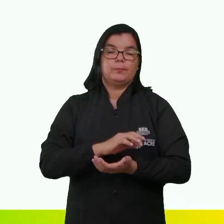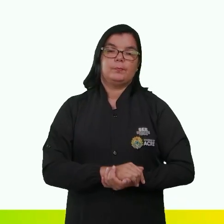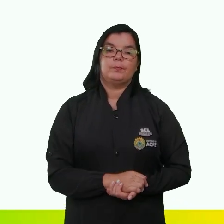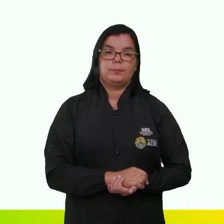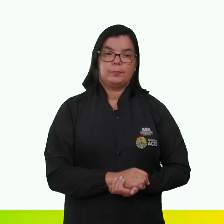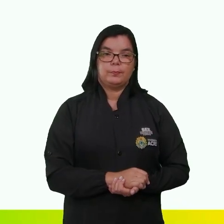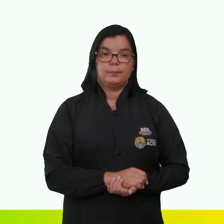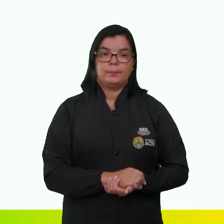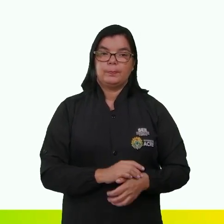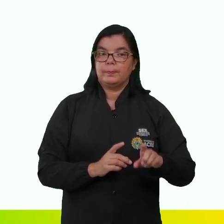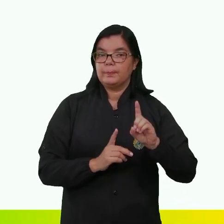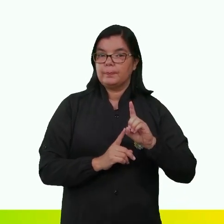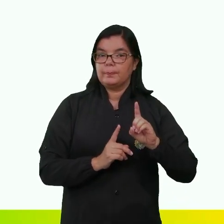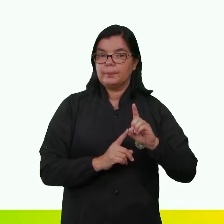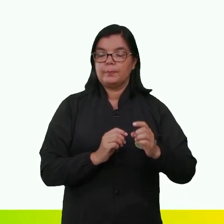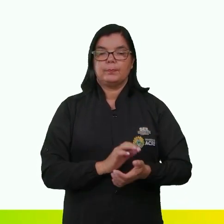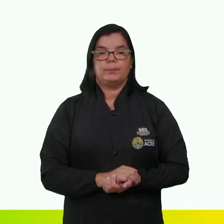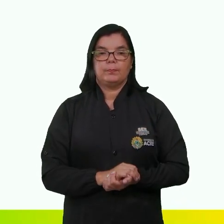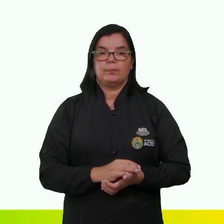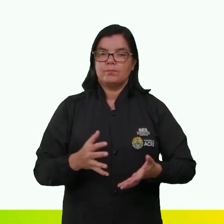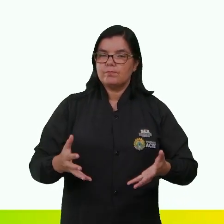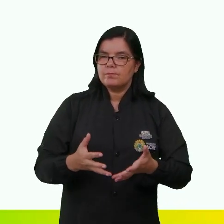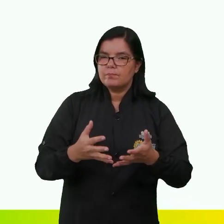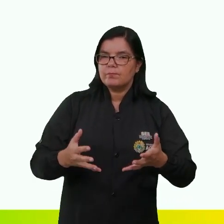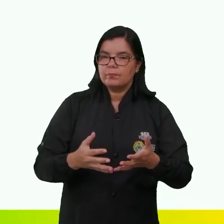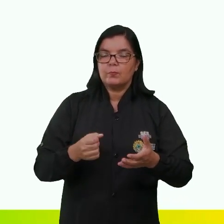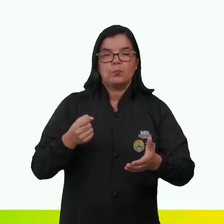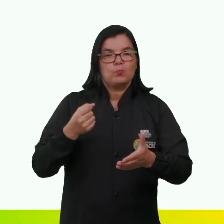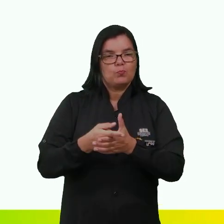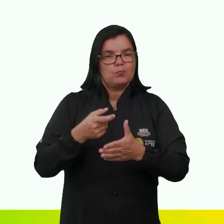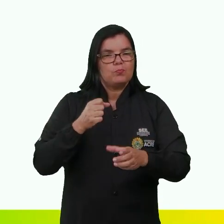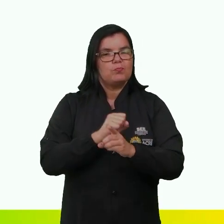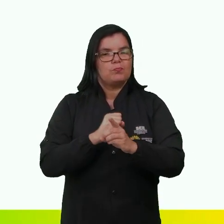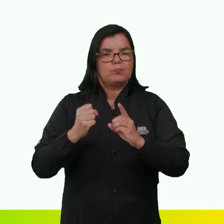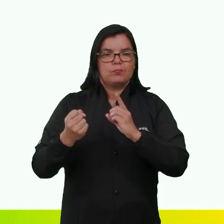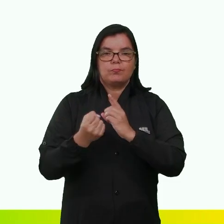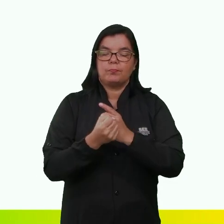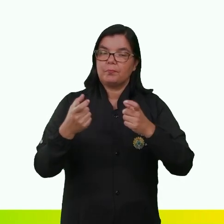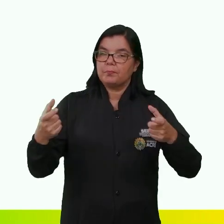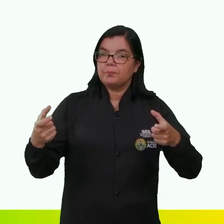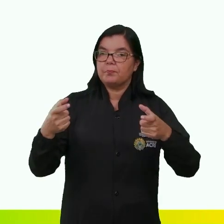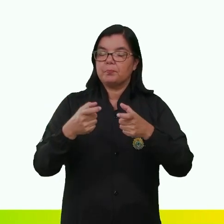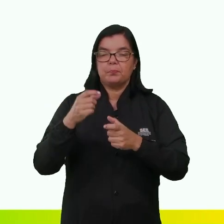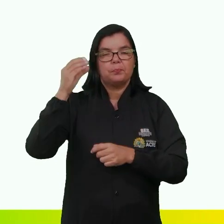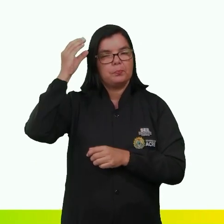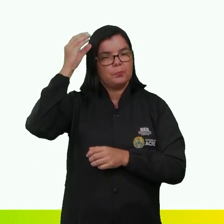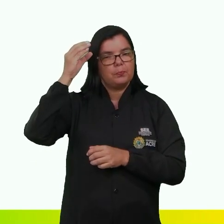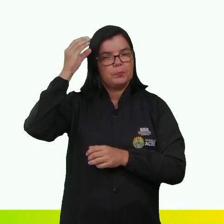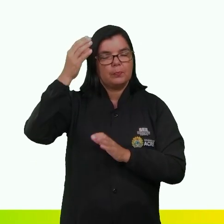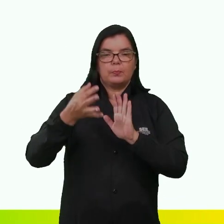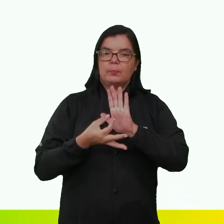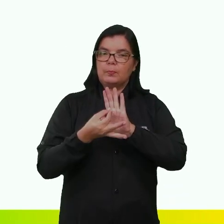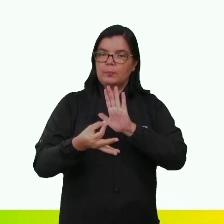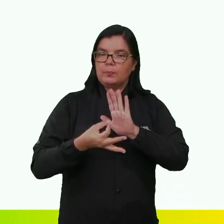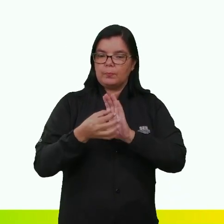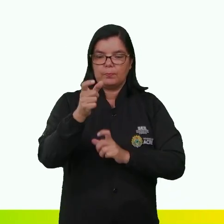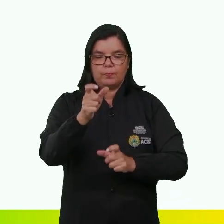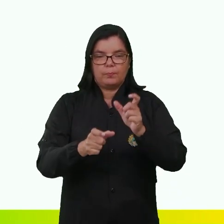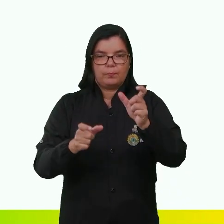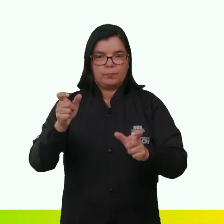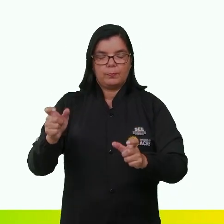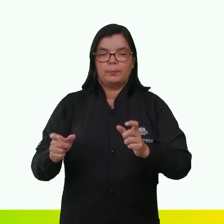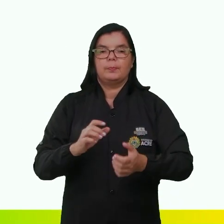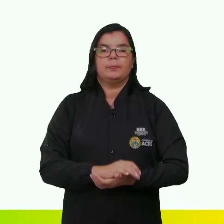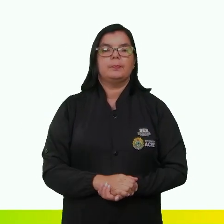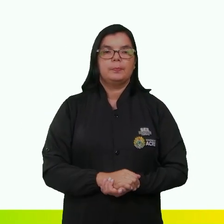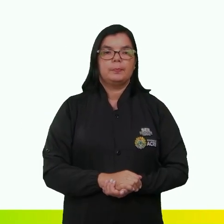dos consumidores, letra D, reforçar o conformismo social e reduzir a capacidade crítica